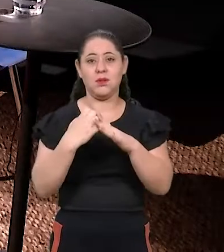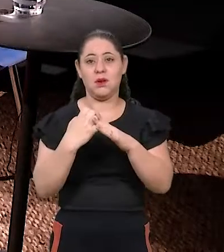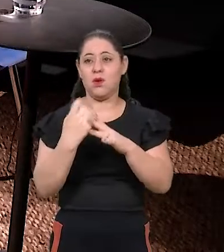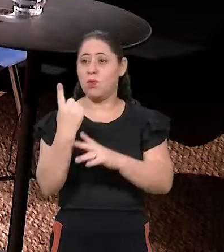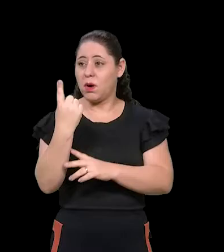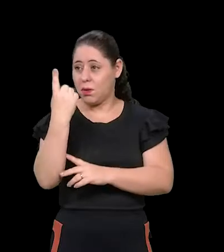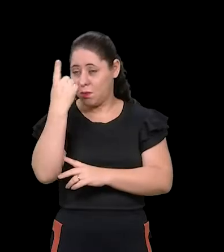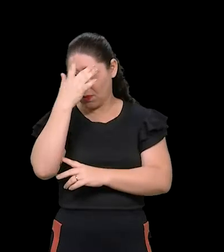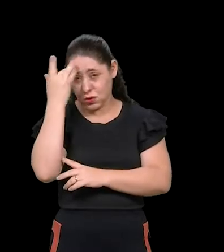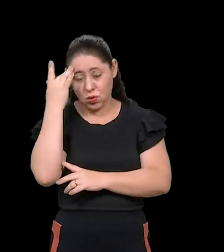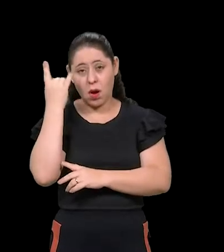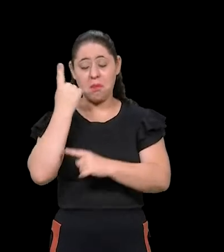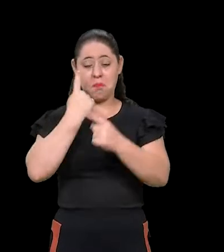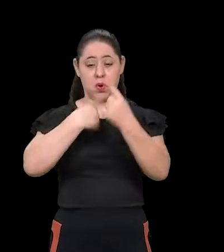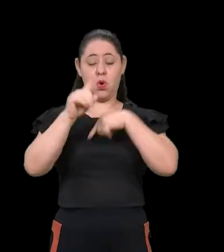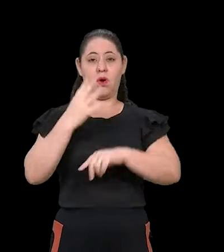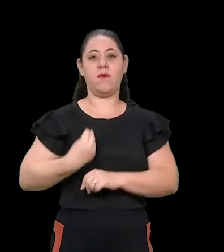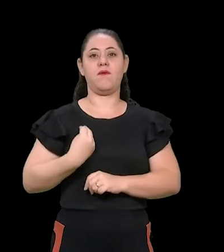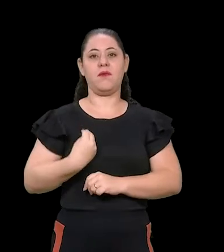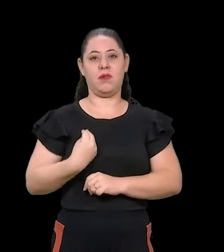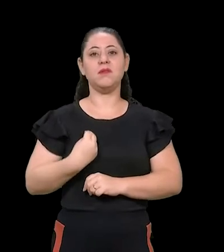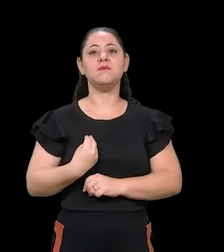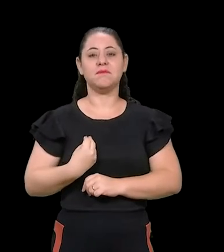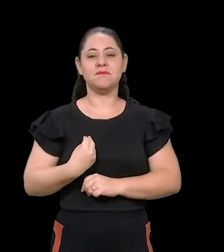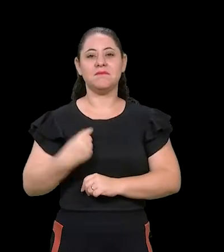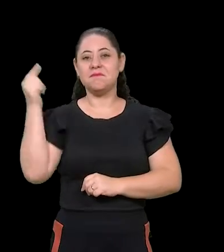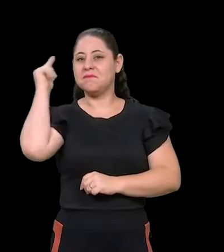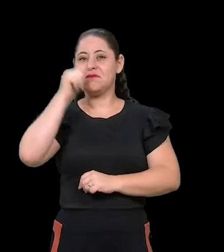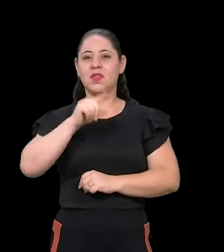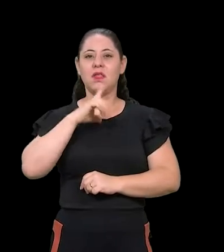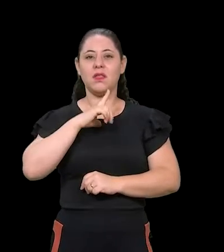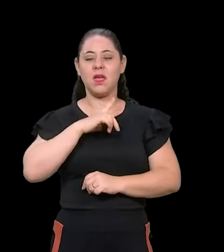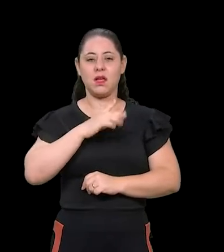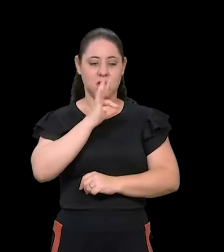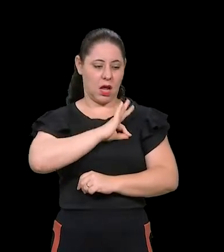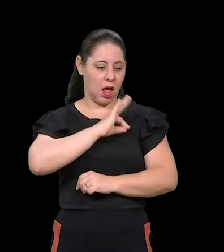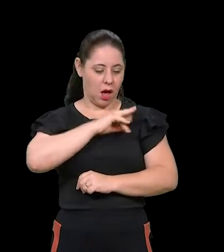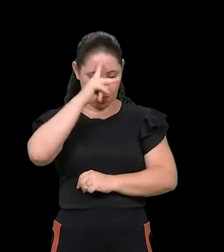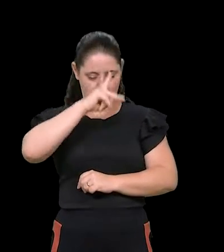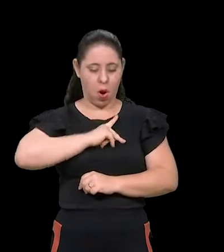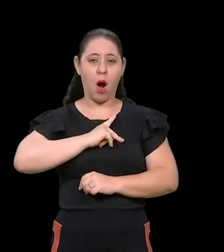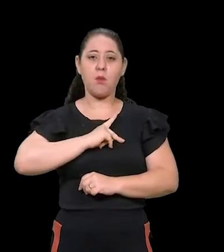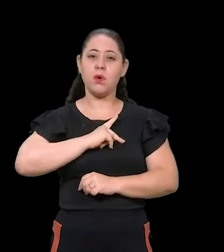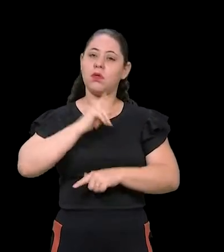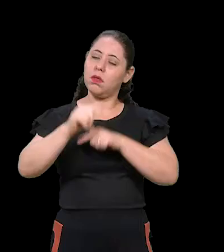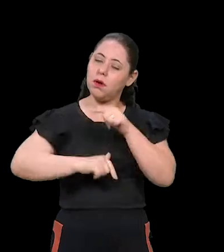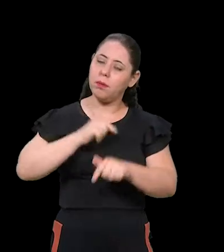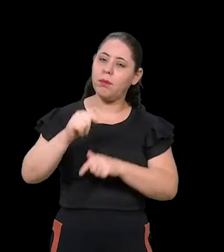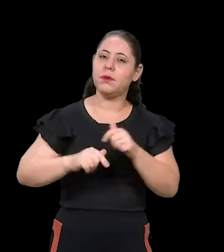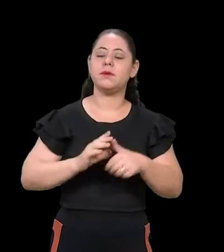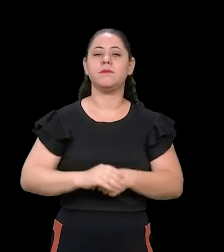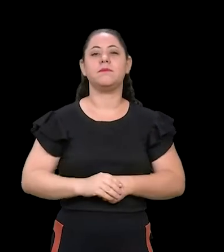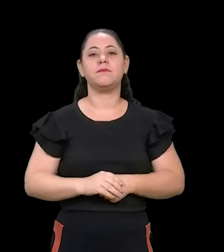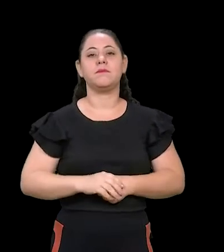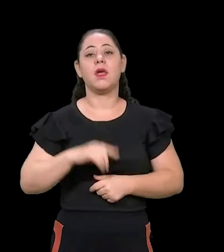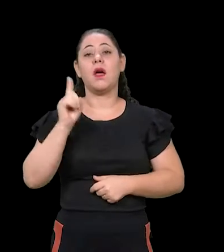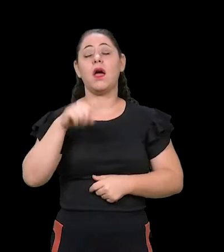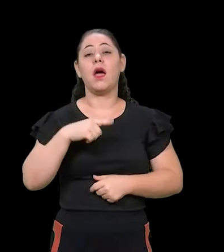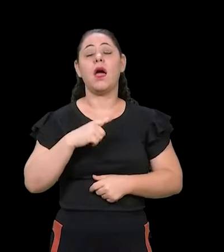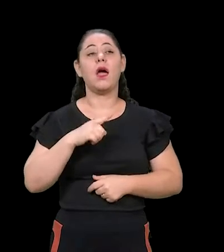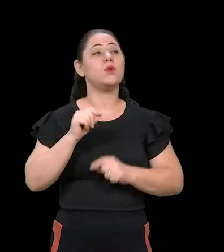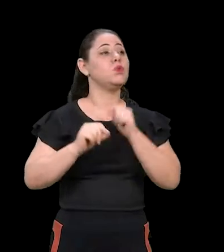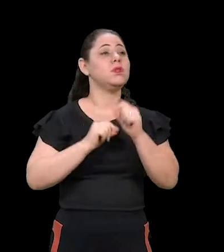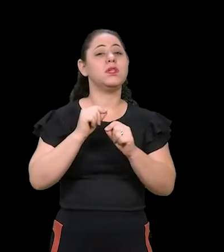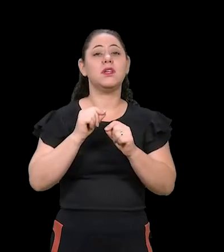um empresário, mais uma pessoa que mudou a sua vida, que conseguiu ter o seu sustento em cima do seu negócio. Esse é o